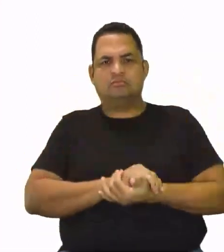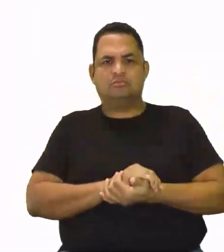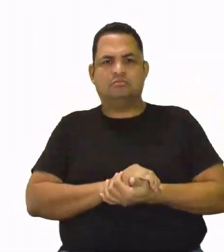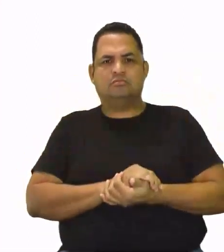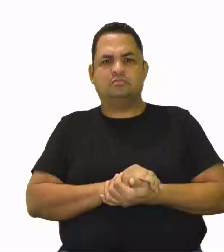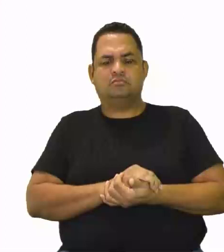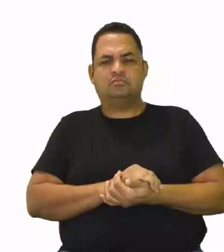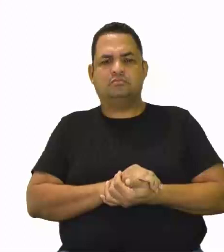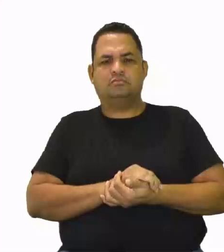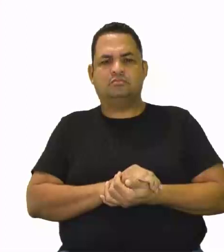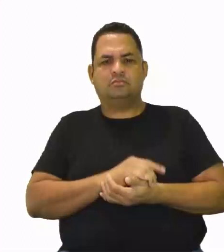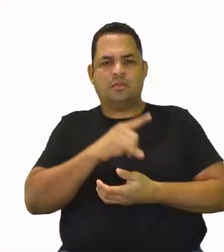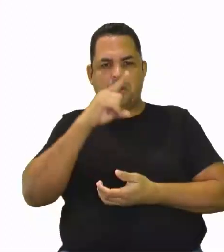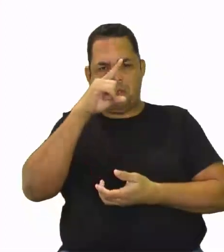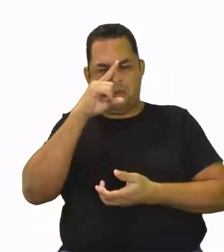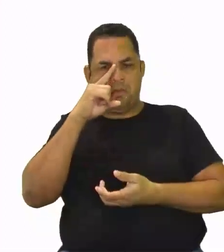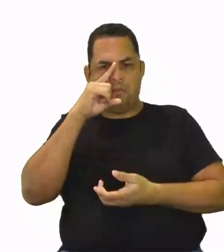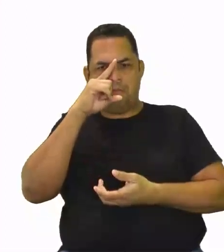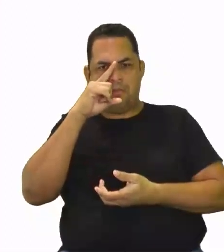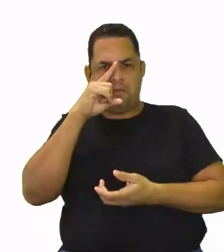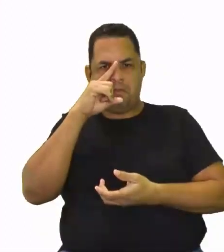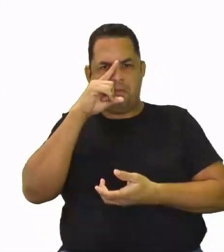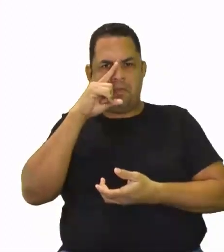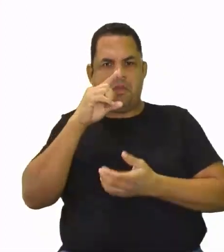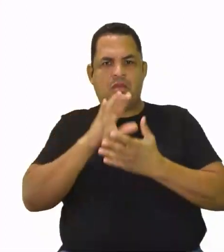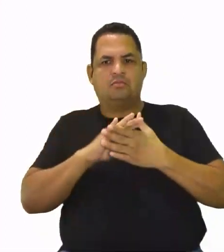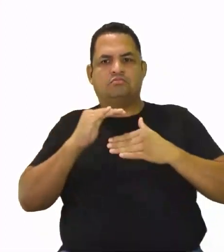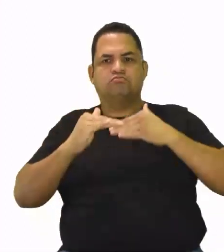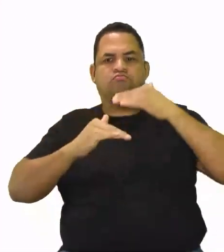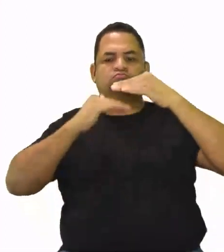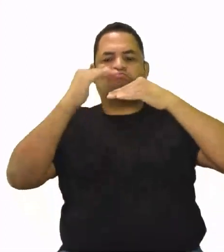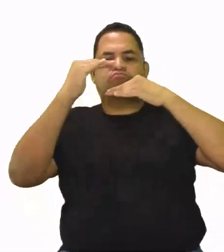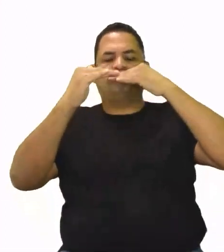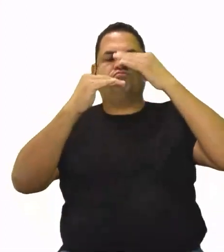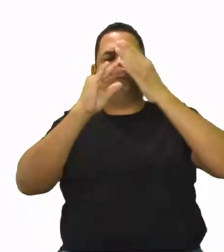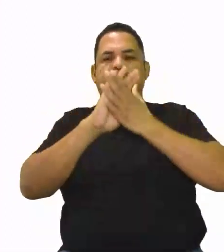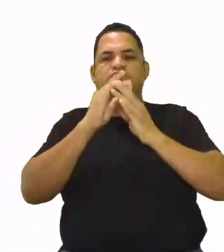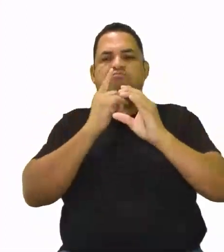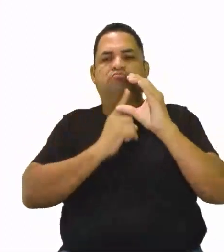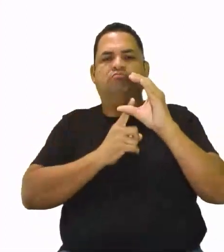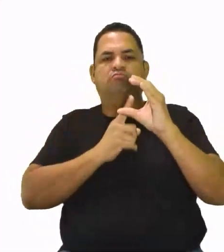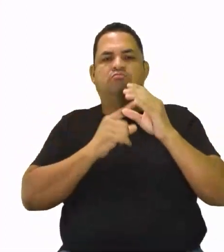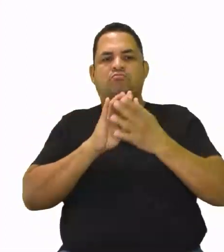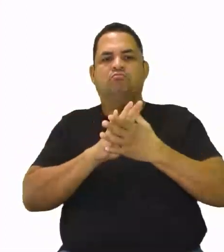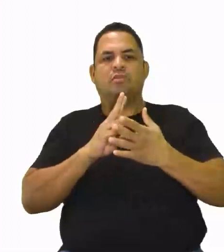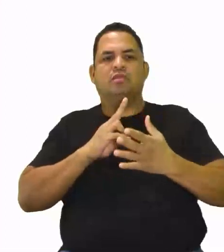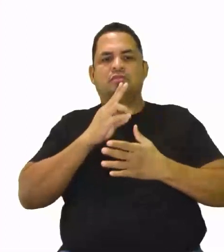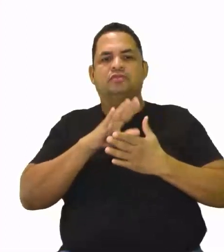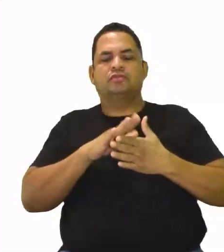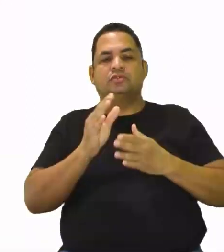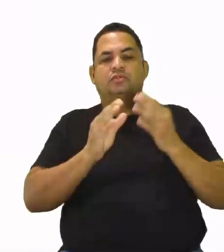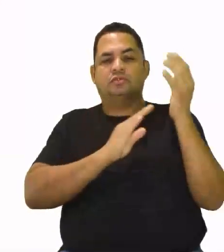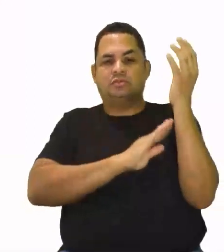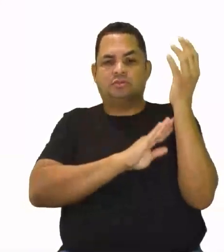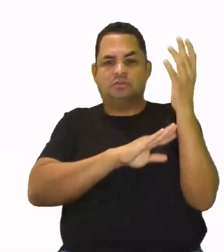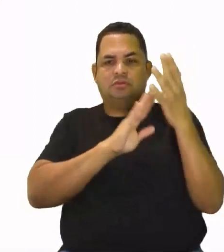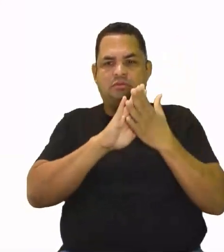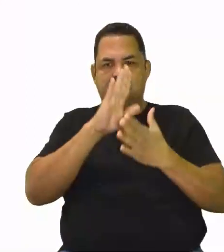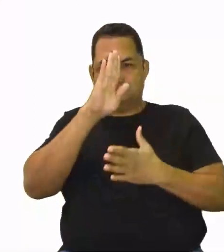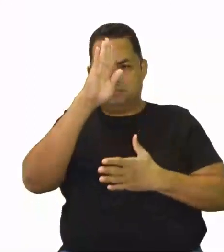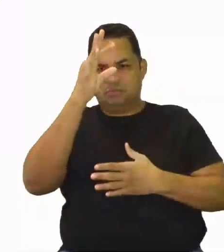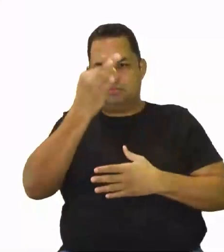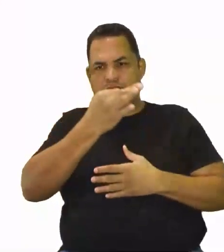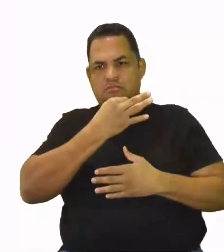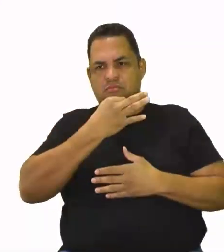o perigo da ascensão do comunismo e das demais forças de esquerda foi o